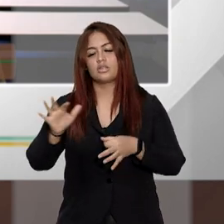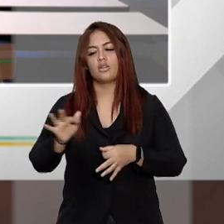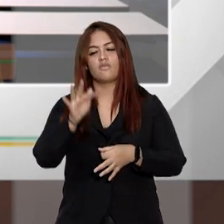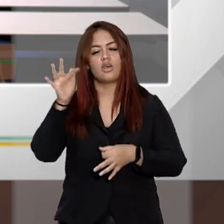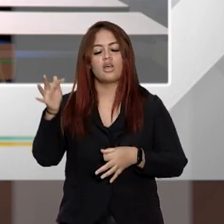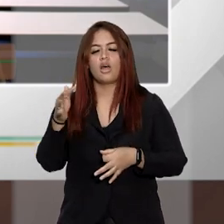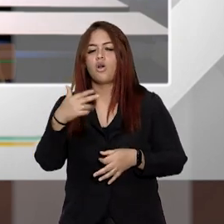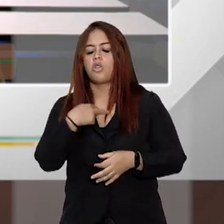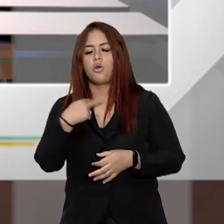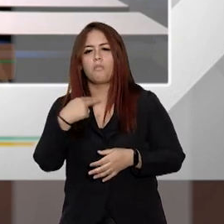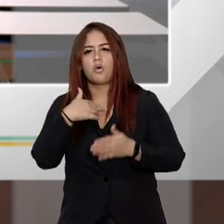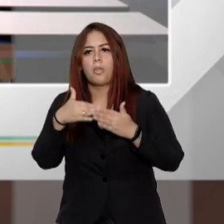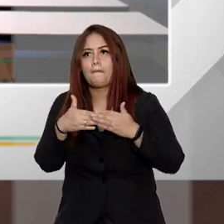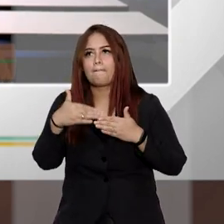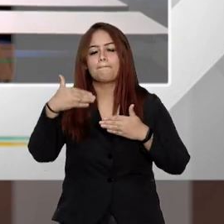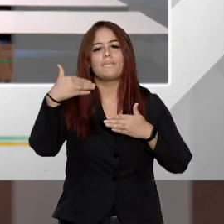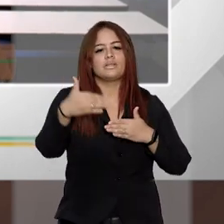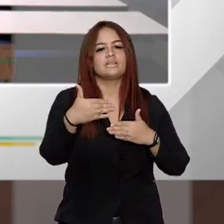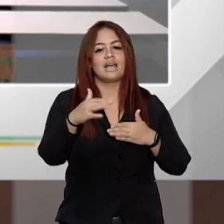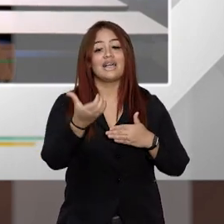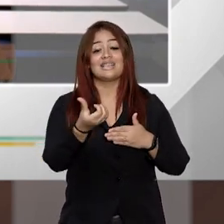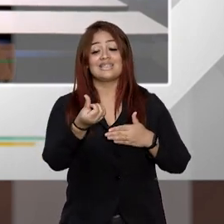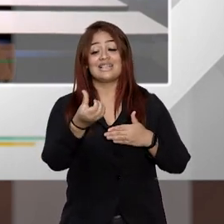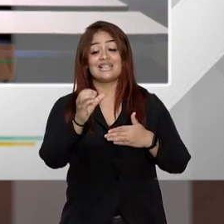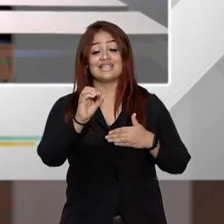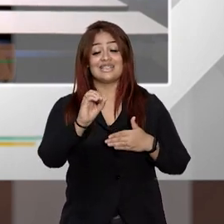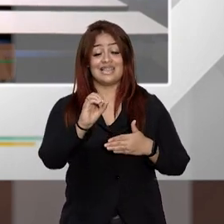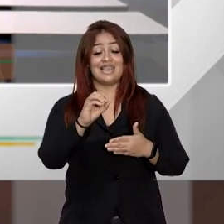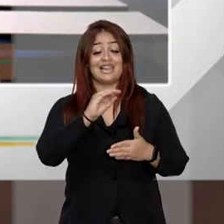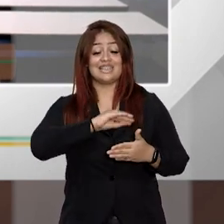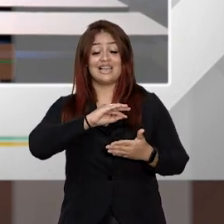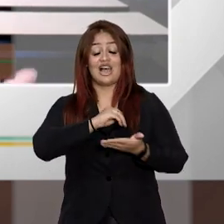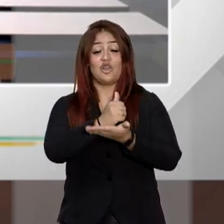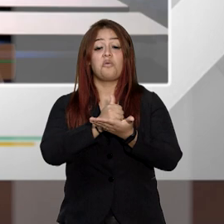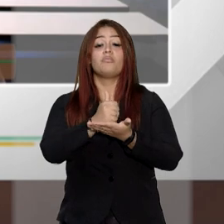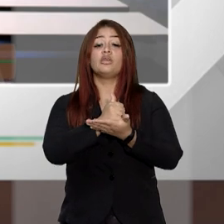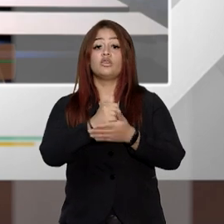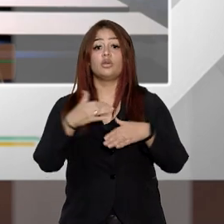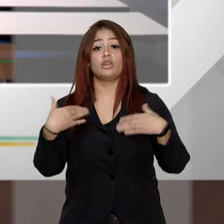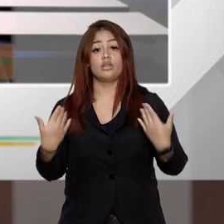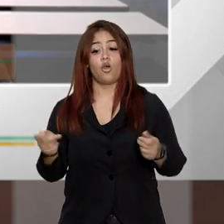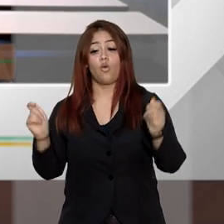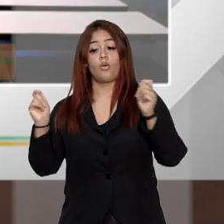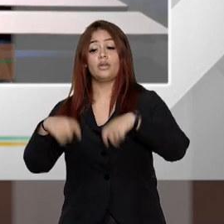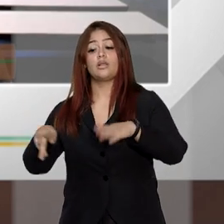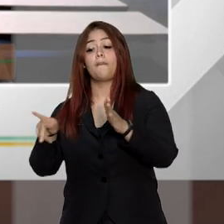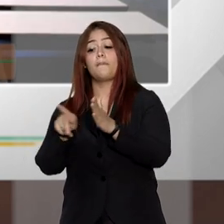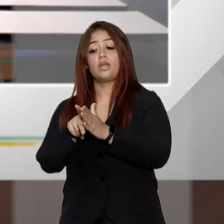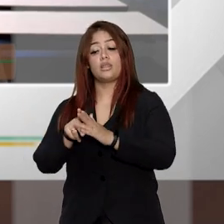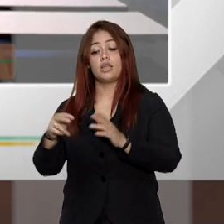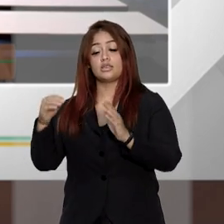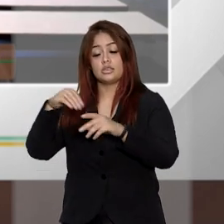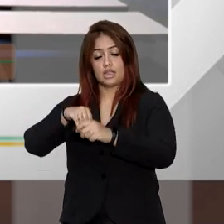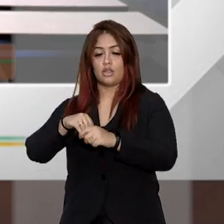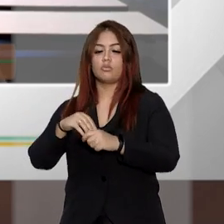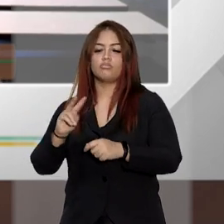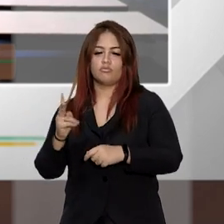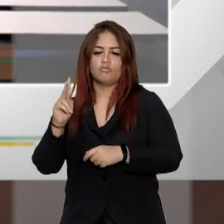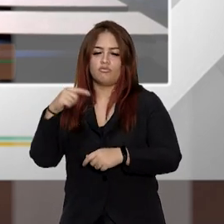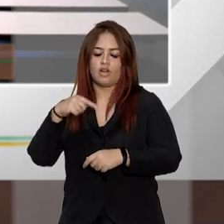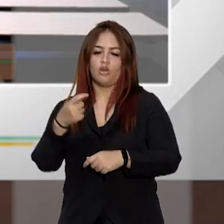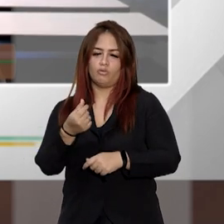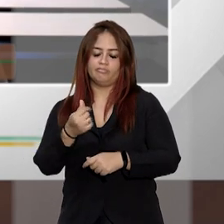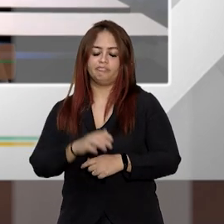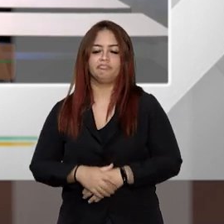federais ele não pode ultrapassar 60 salários mínimos, então a competência fica dentro desse valor. O que isso